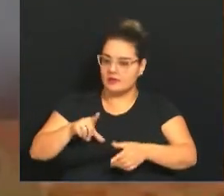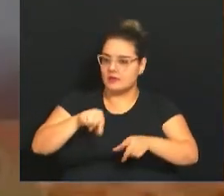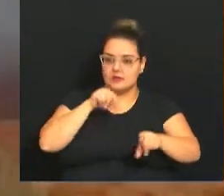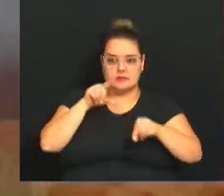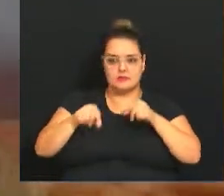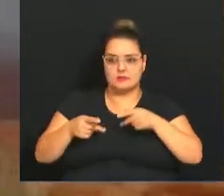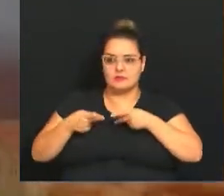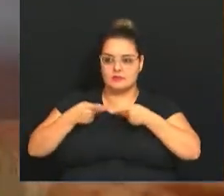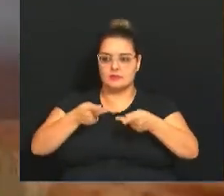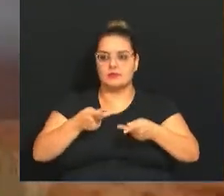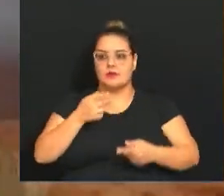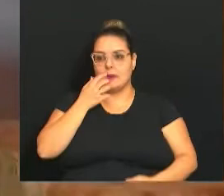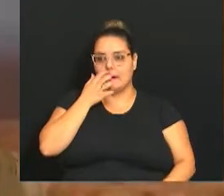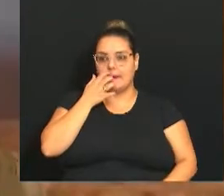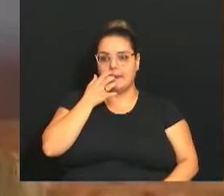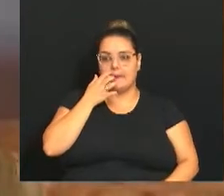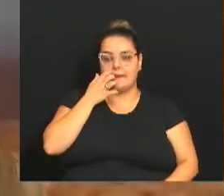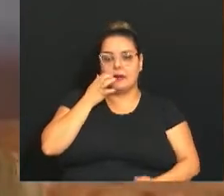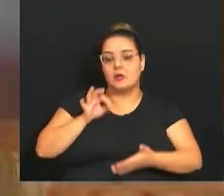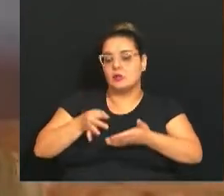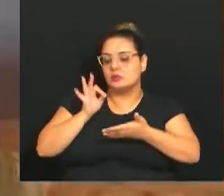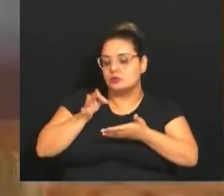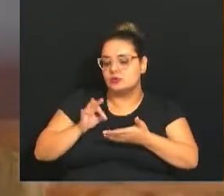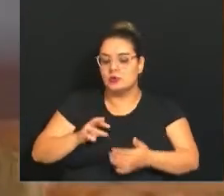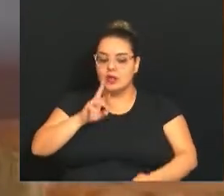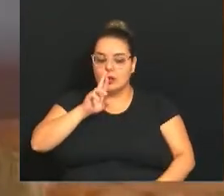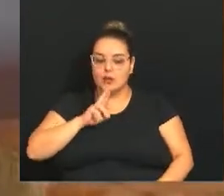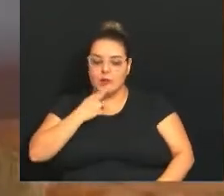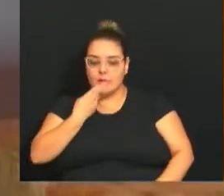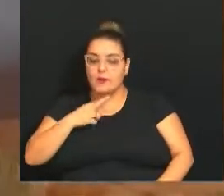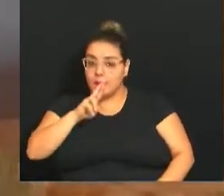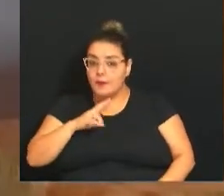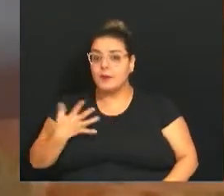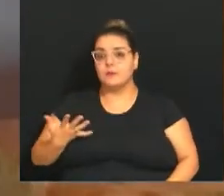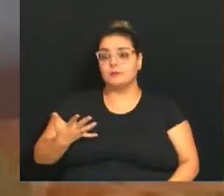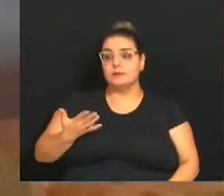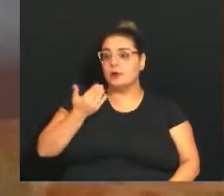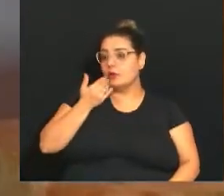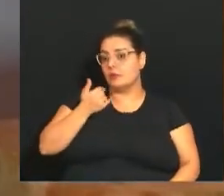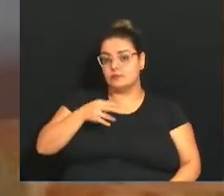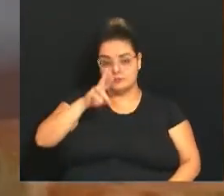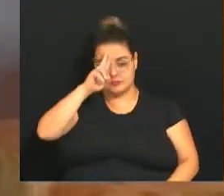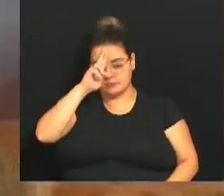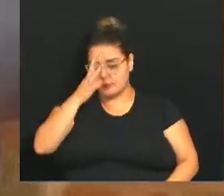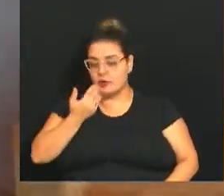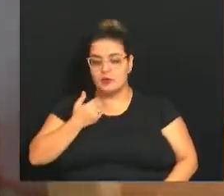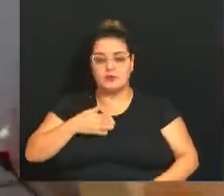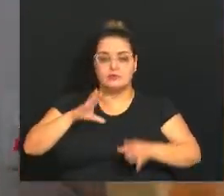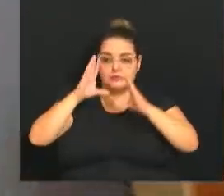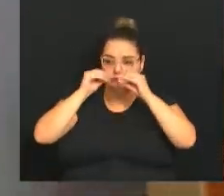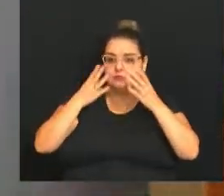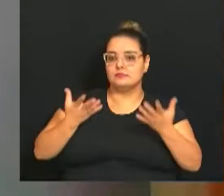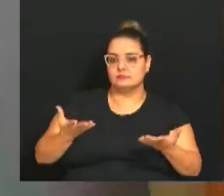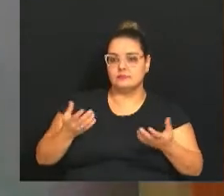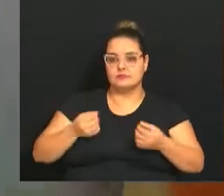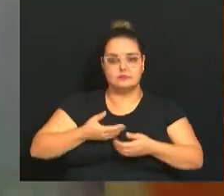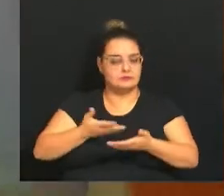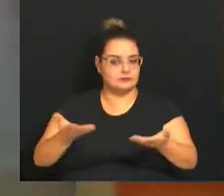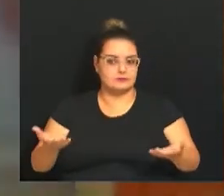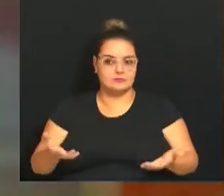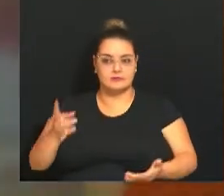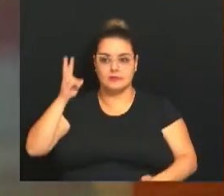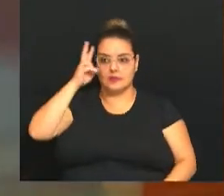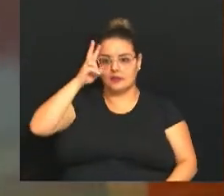tomar um café, e tomar um sorvete, e, enfim, jantar ou almoçar, está bem próximo de tudo. É isso aí, lembrando que a